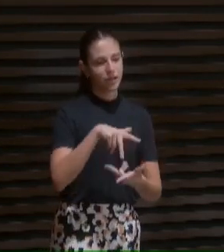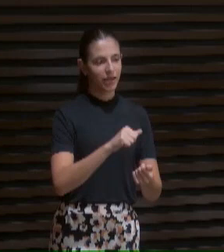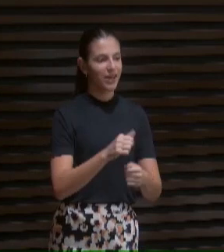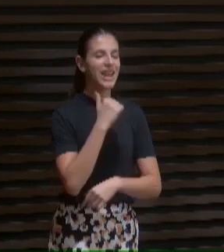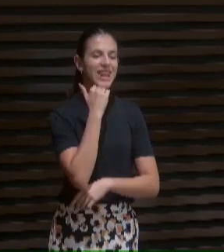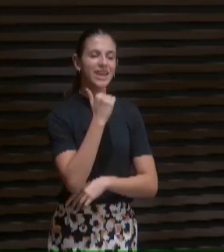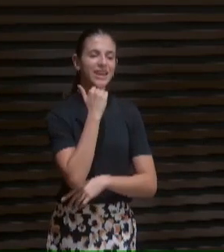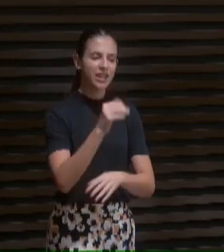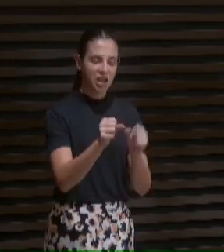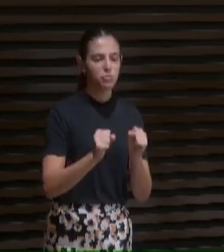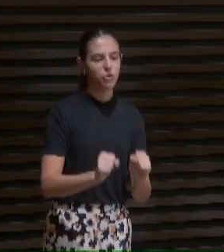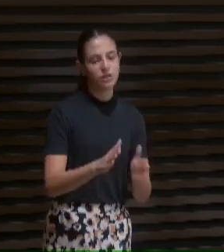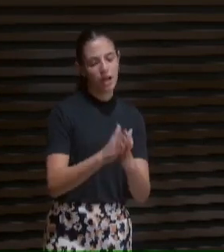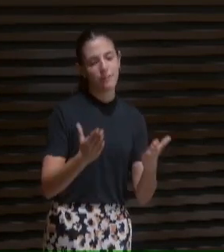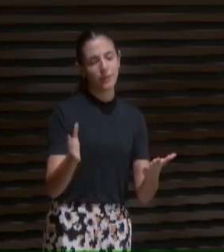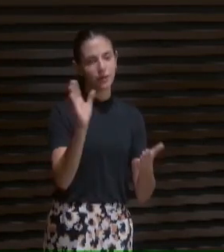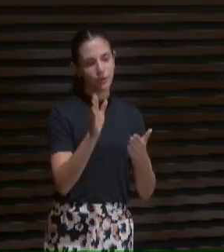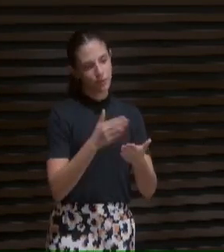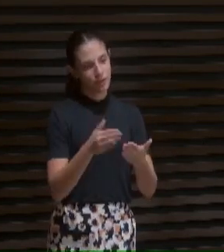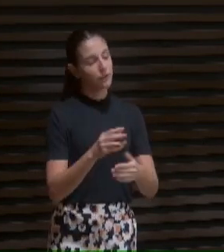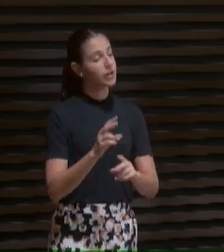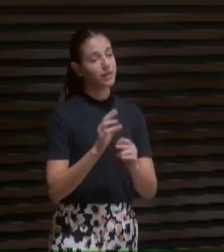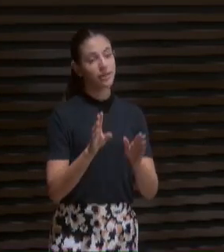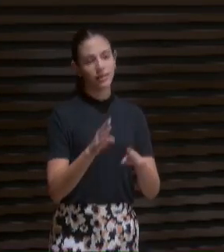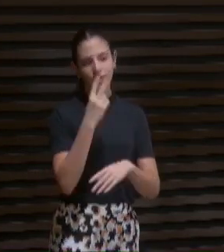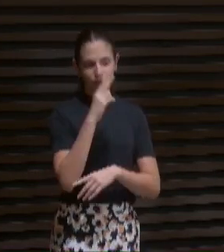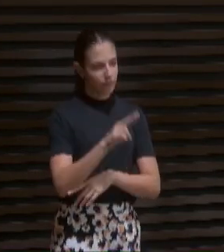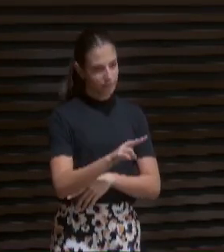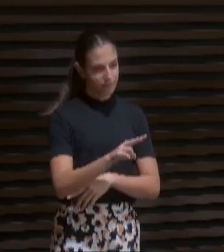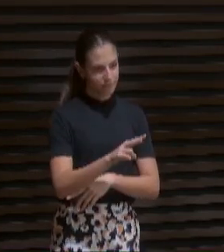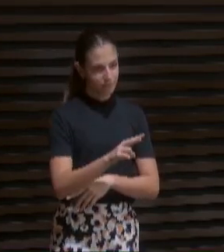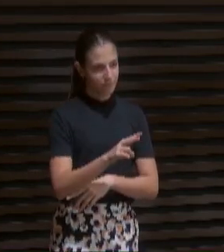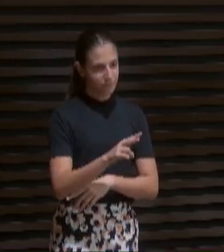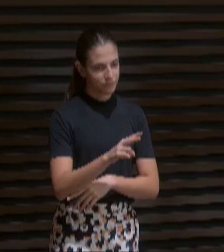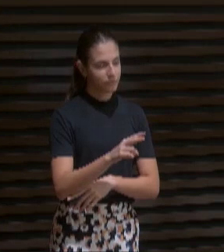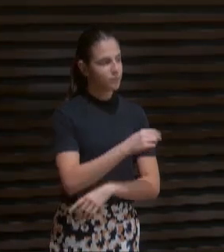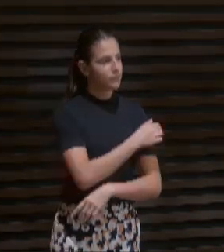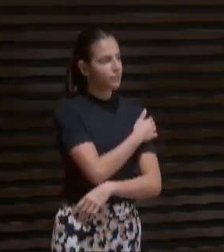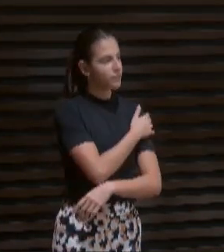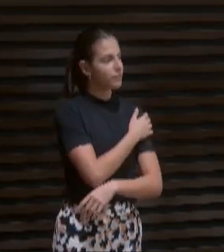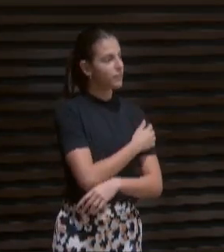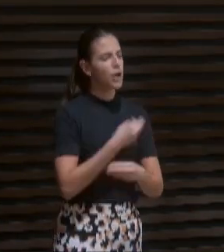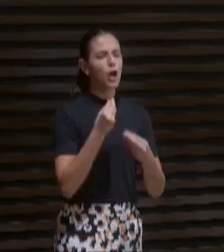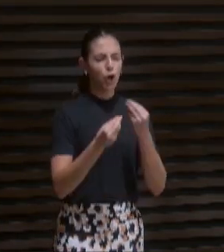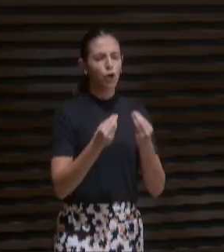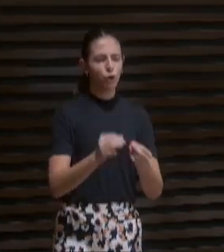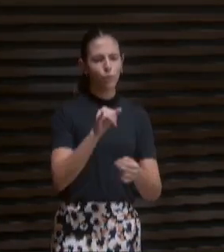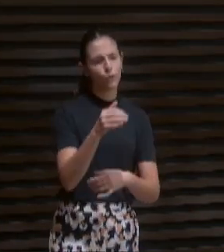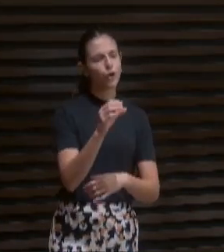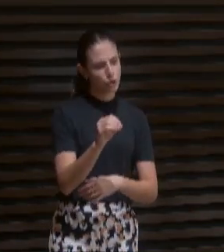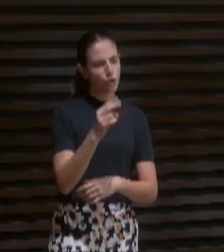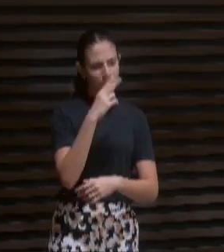podia abrir o livro, nem mesmo olhar para ele. Uau! Como é que você viu, João? Eu